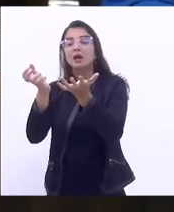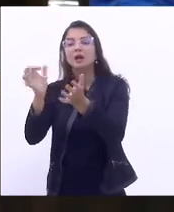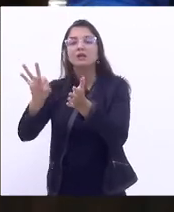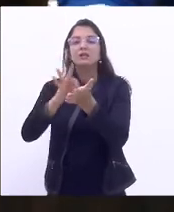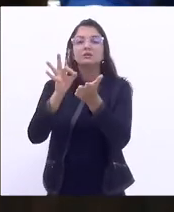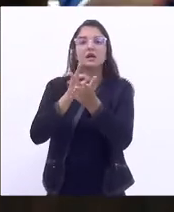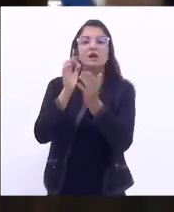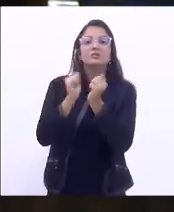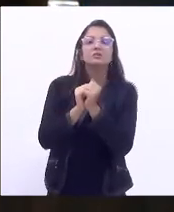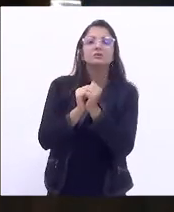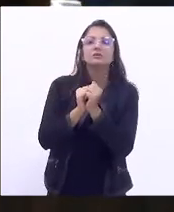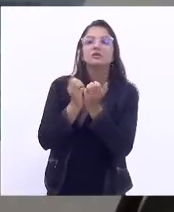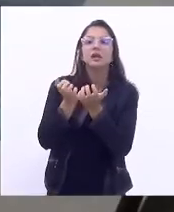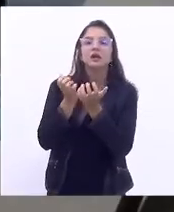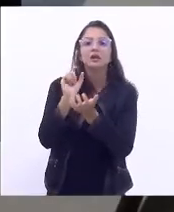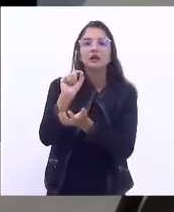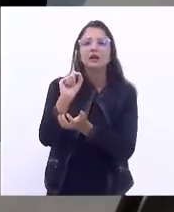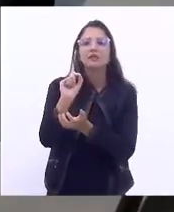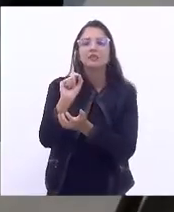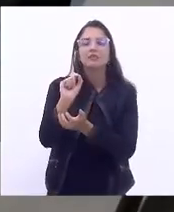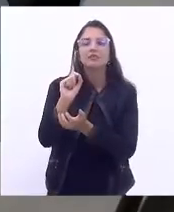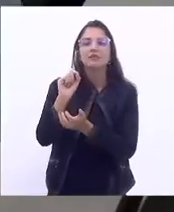favor, deputado